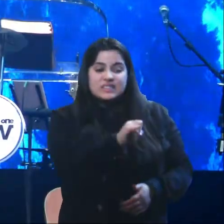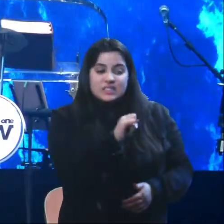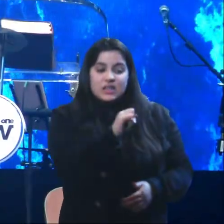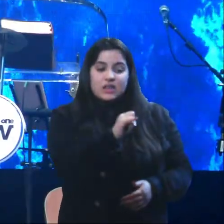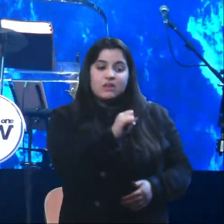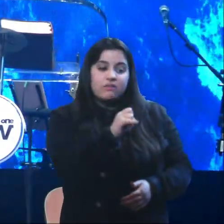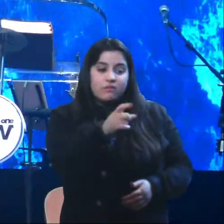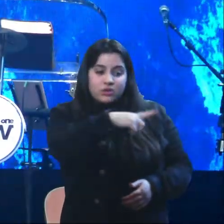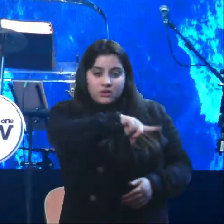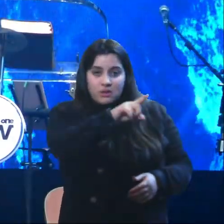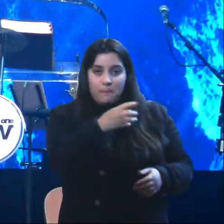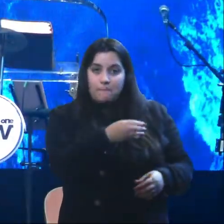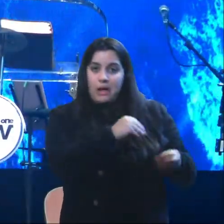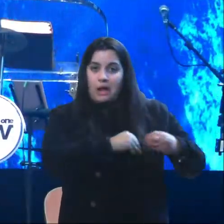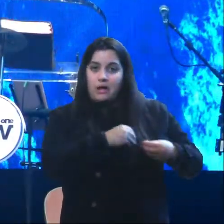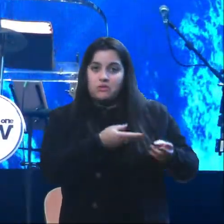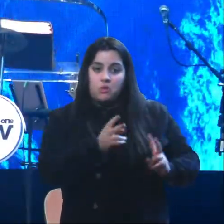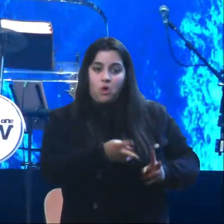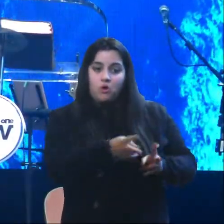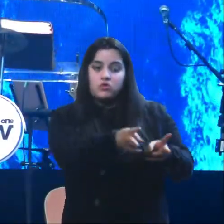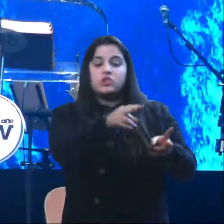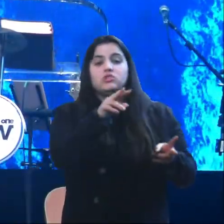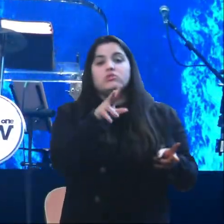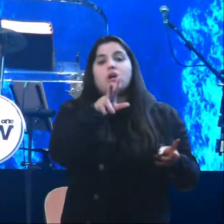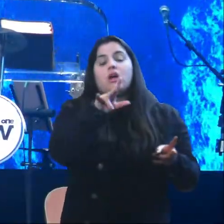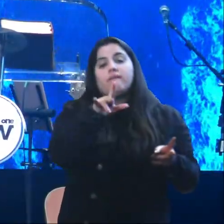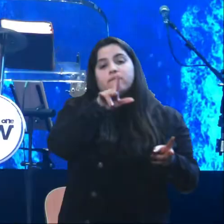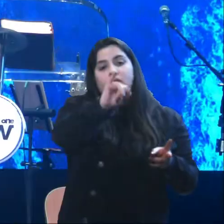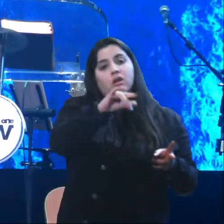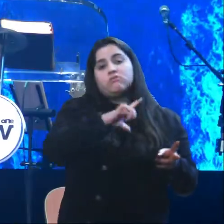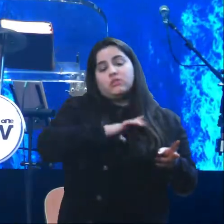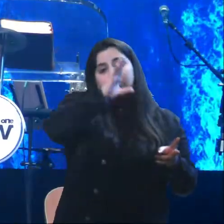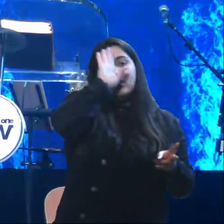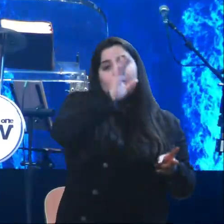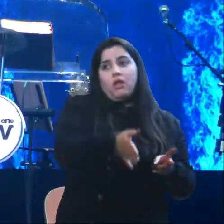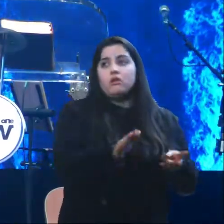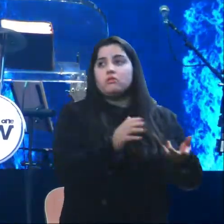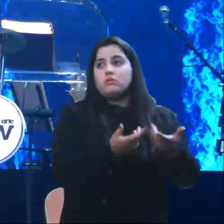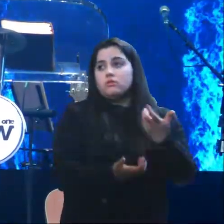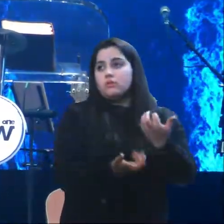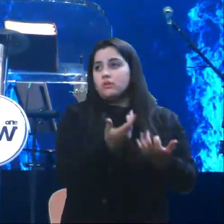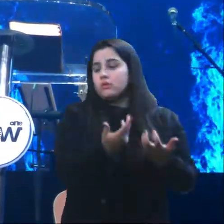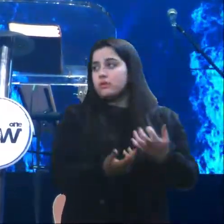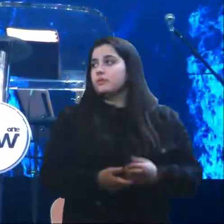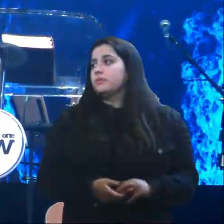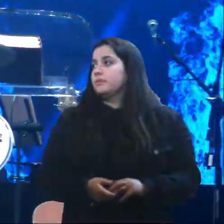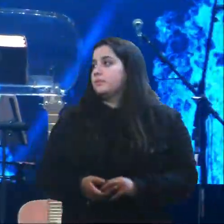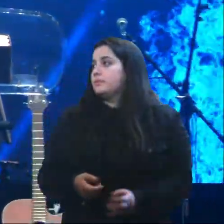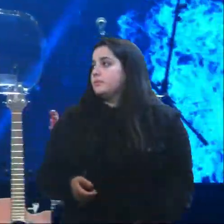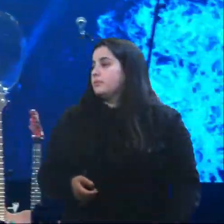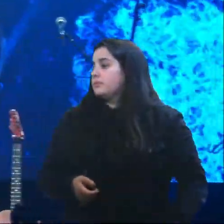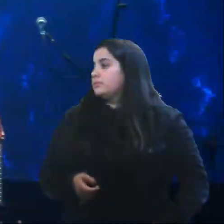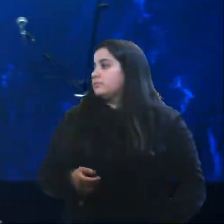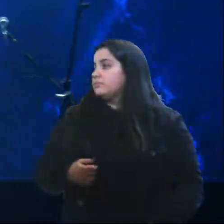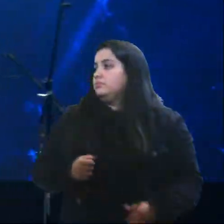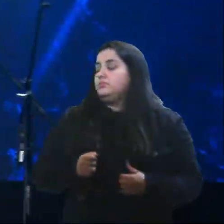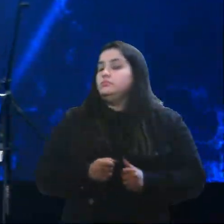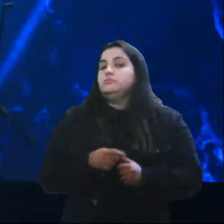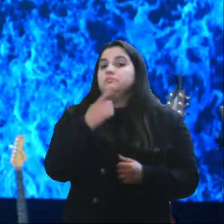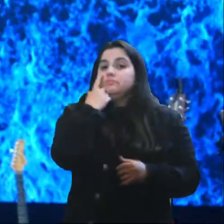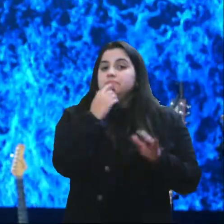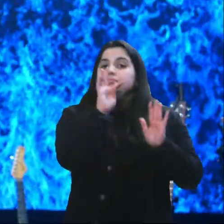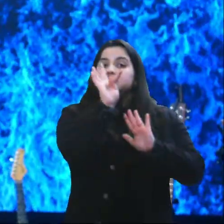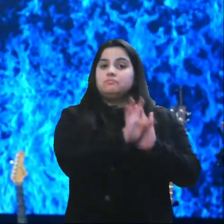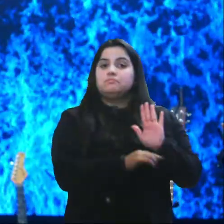queimará a palha com fogo que nunca se apaga. Olha só que texto